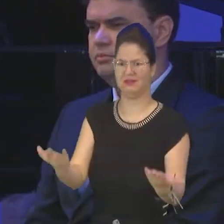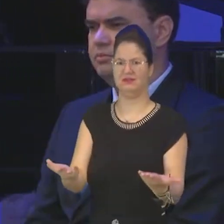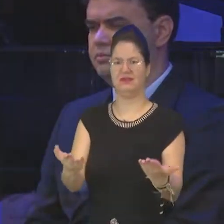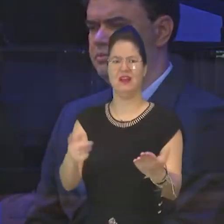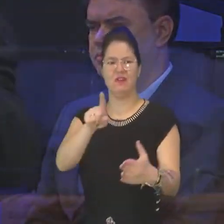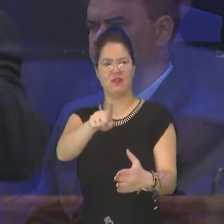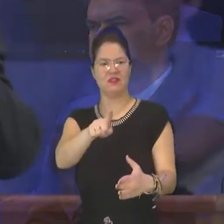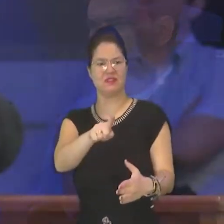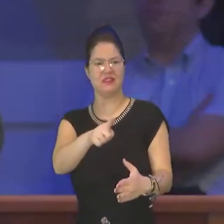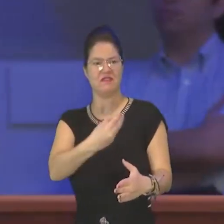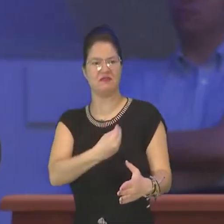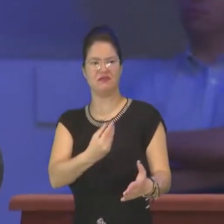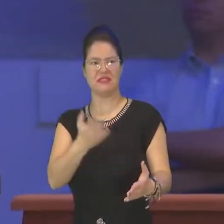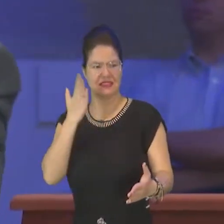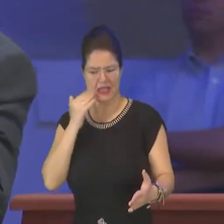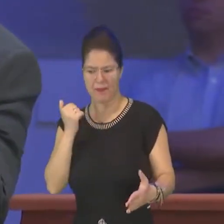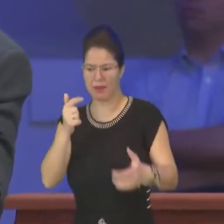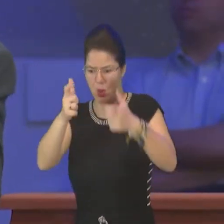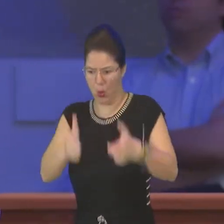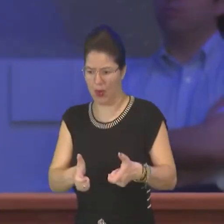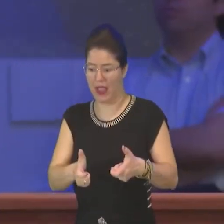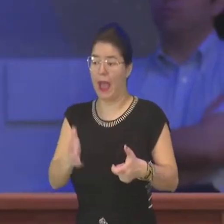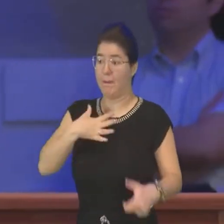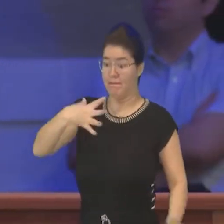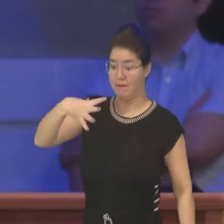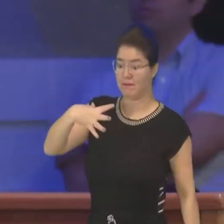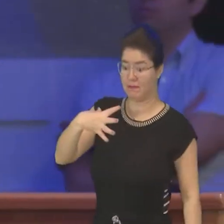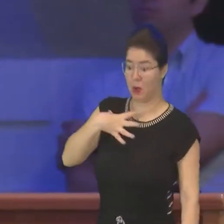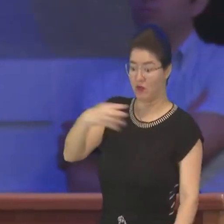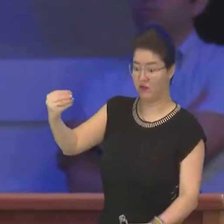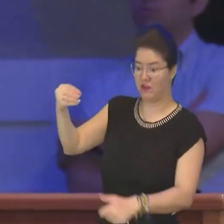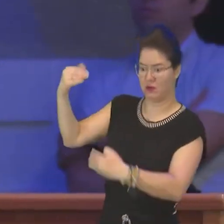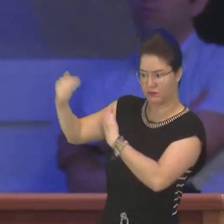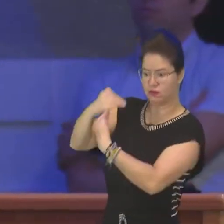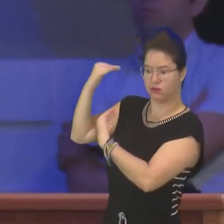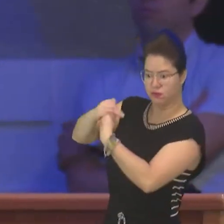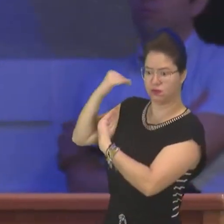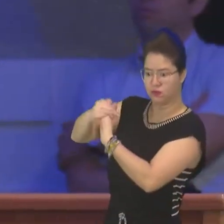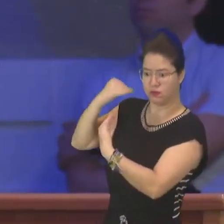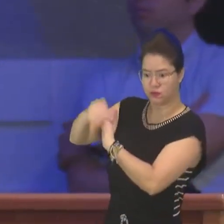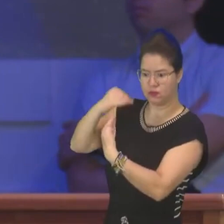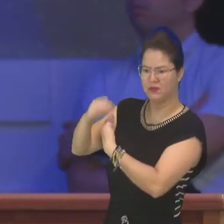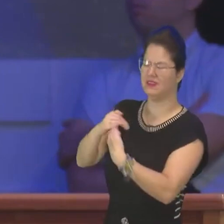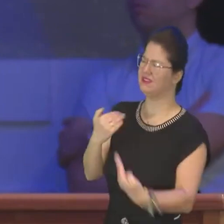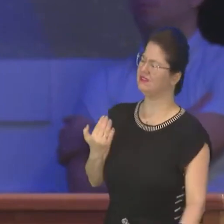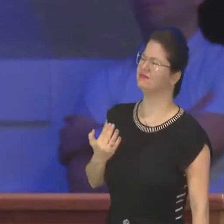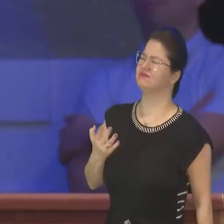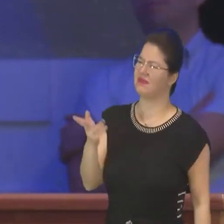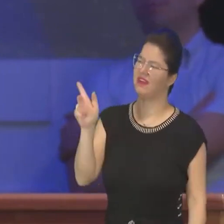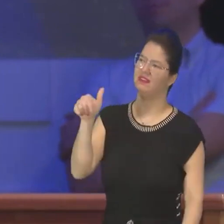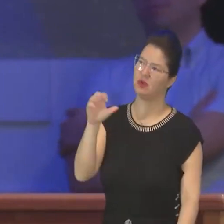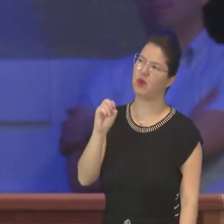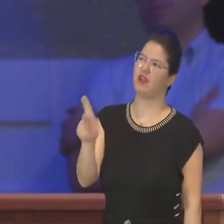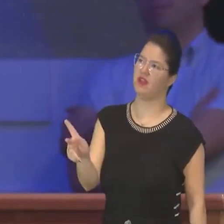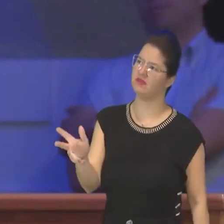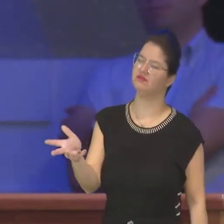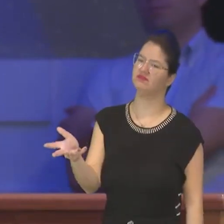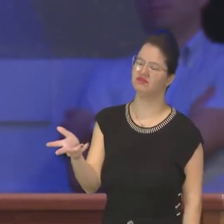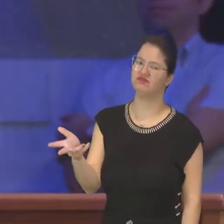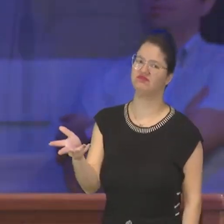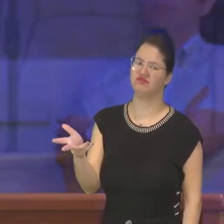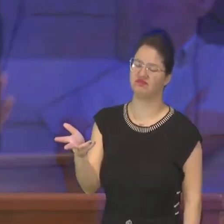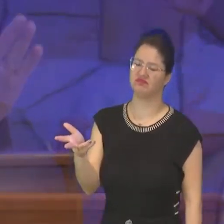está? Olha, irmãos, ele me pegou, mas me deu assim. Eu falei, ok.